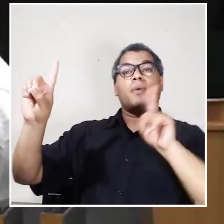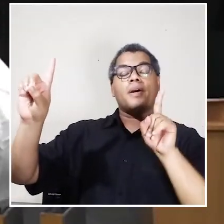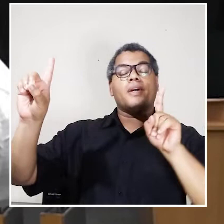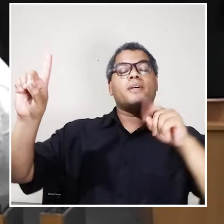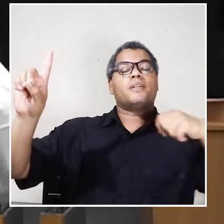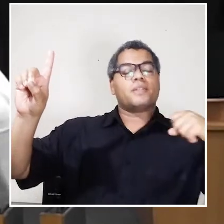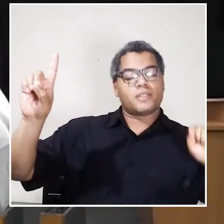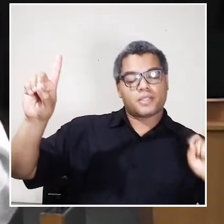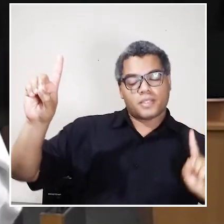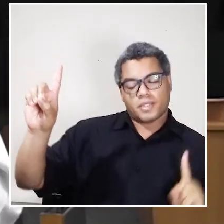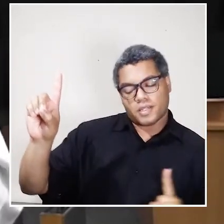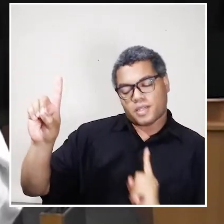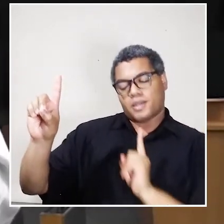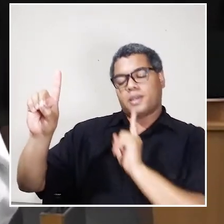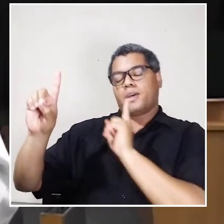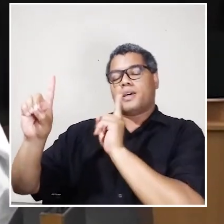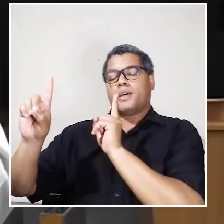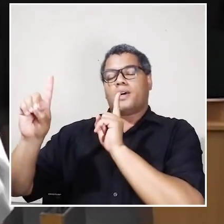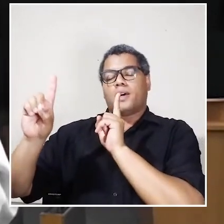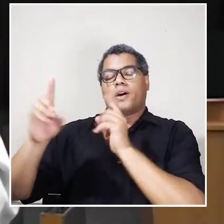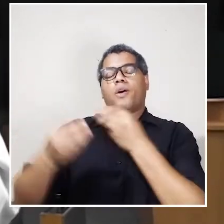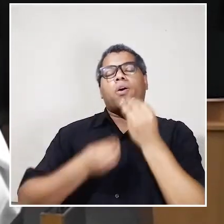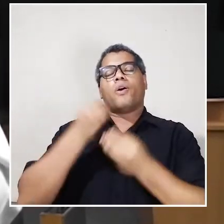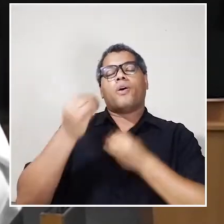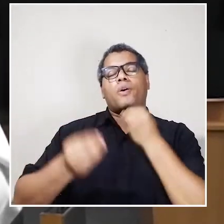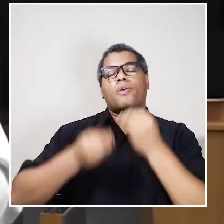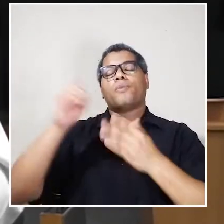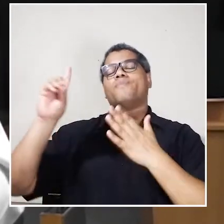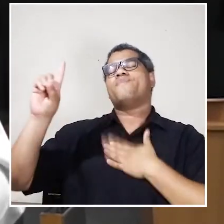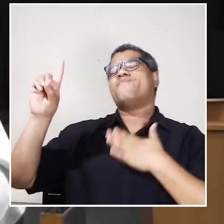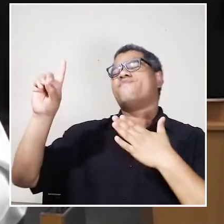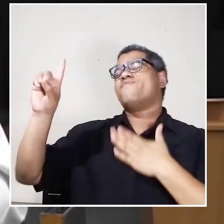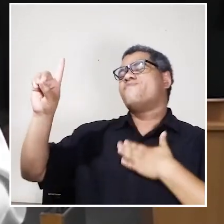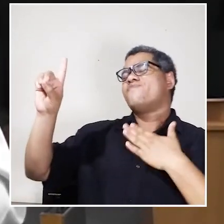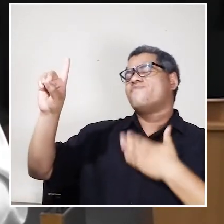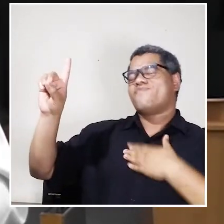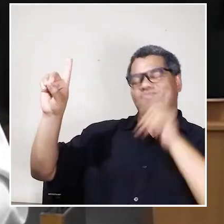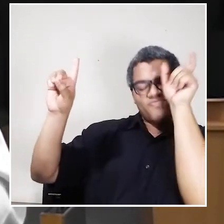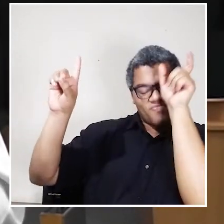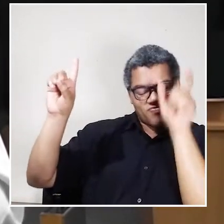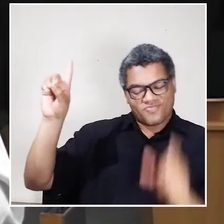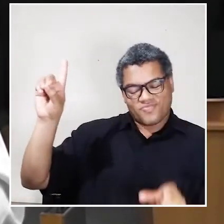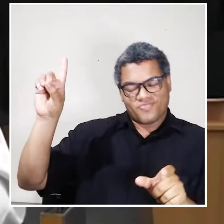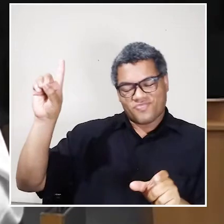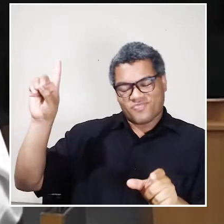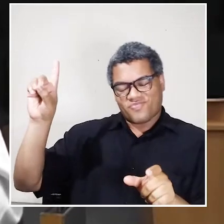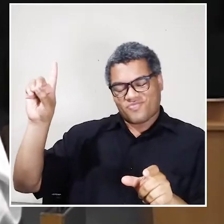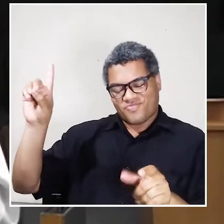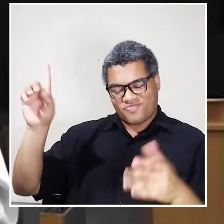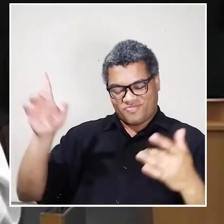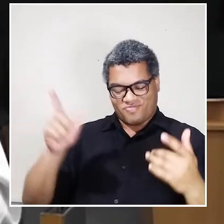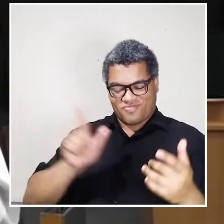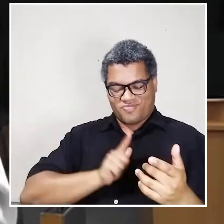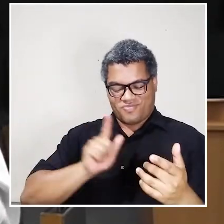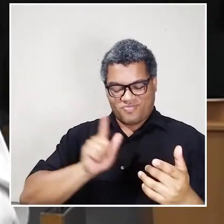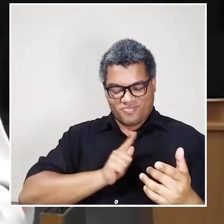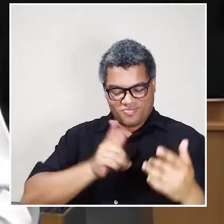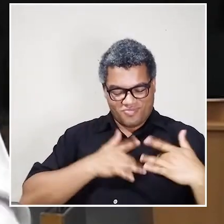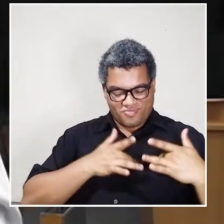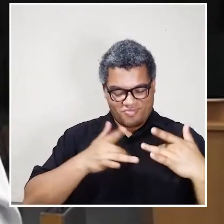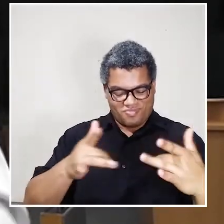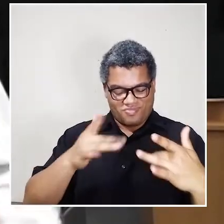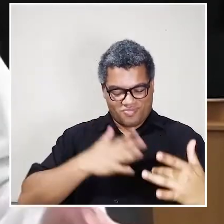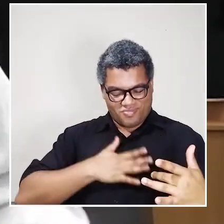como o publicano da parábola que batia no peito lá no fundo dizendo: "Sê propício a